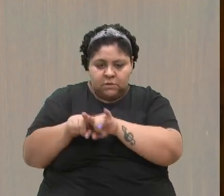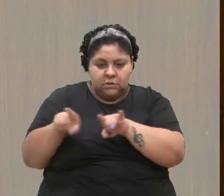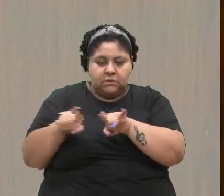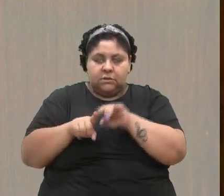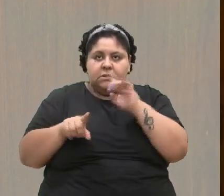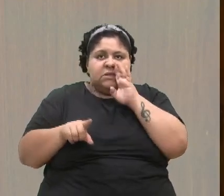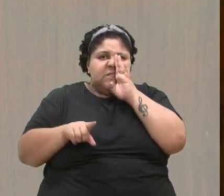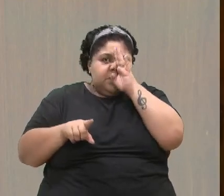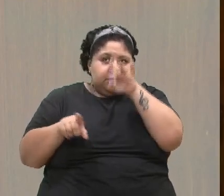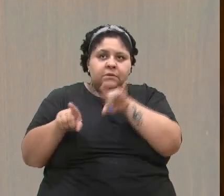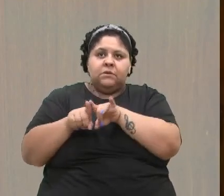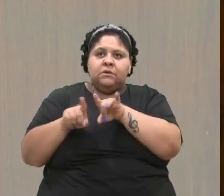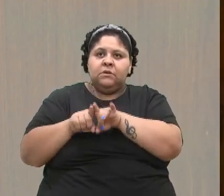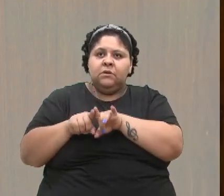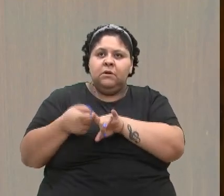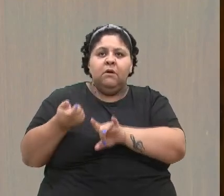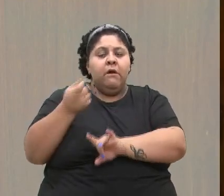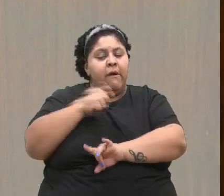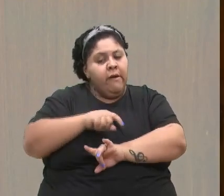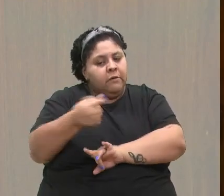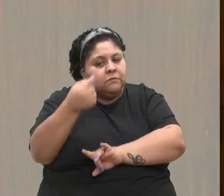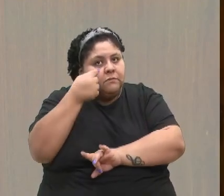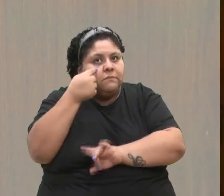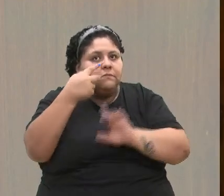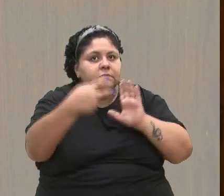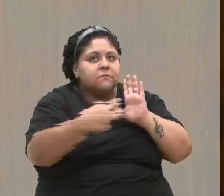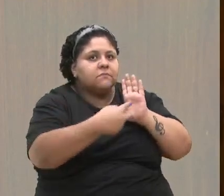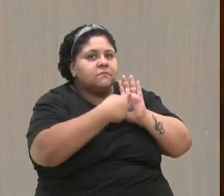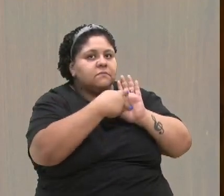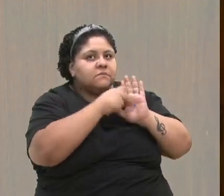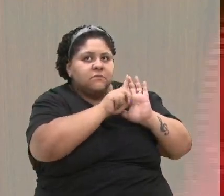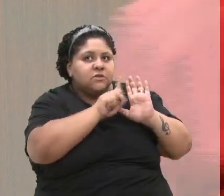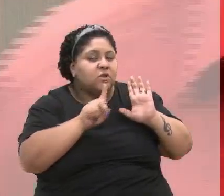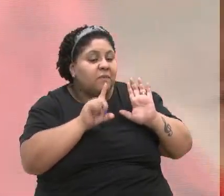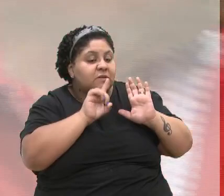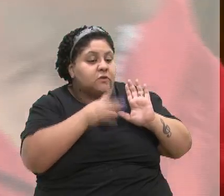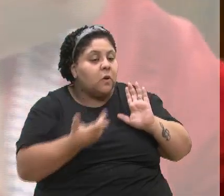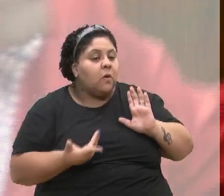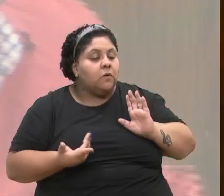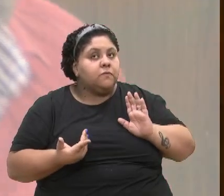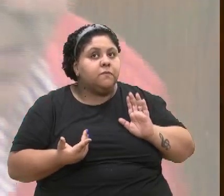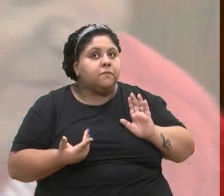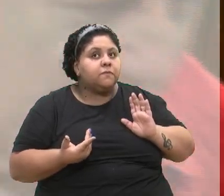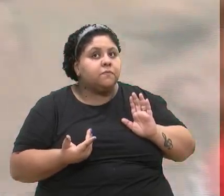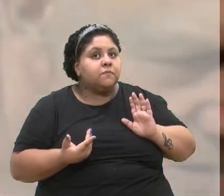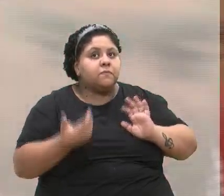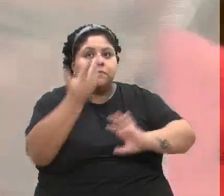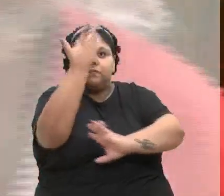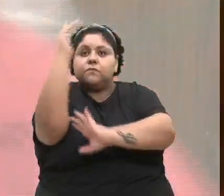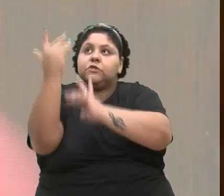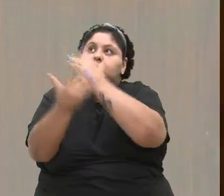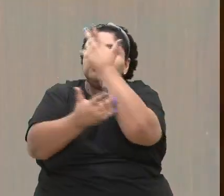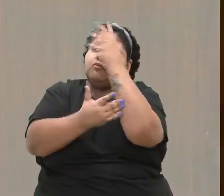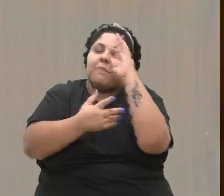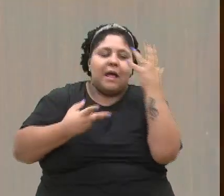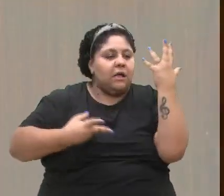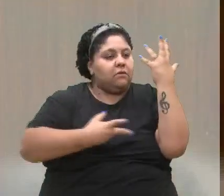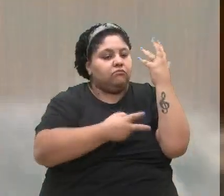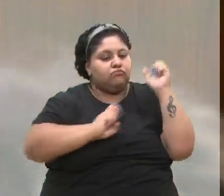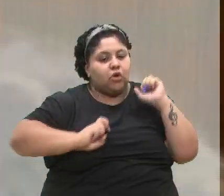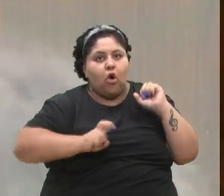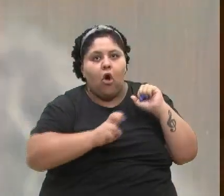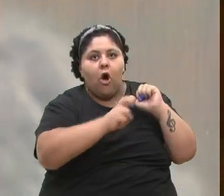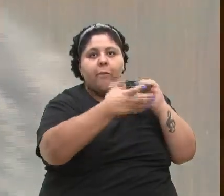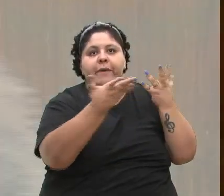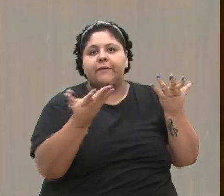é uma situação que nós precisamos ver com atenção, porque não é só a questão do mato, da cobra, disso,